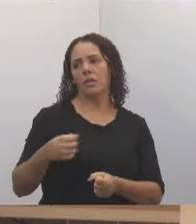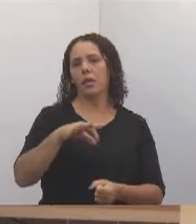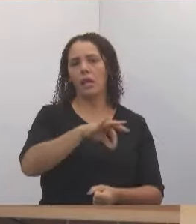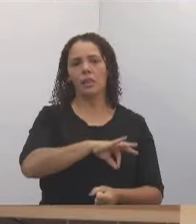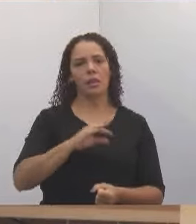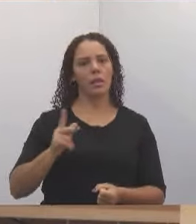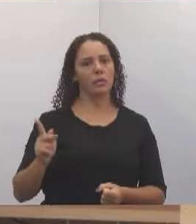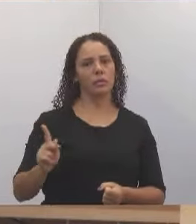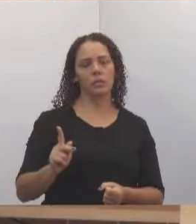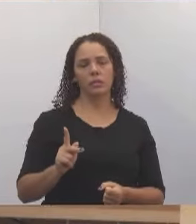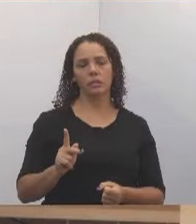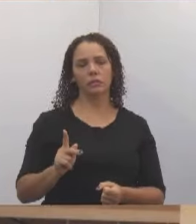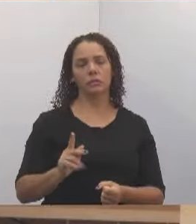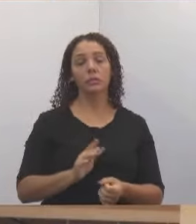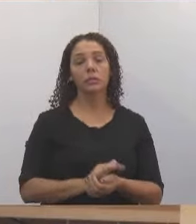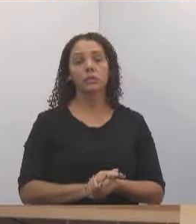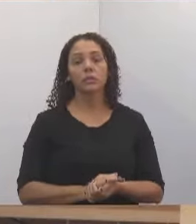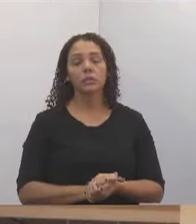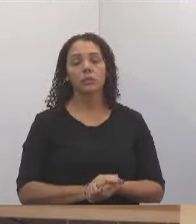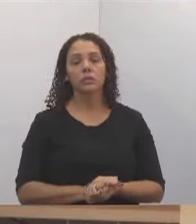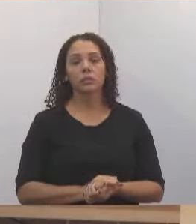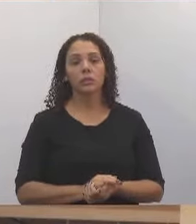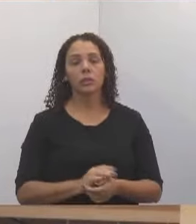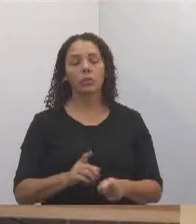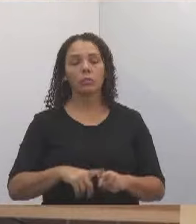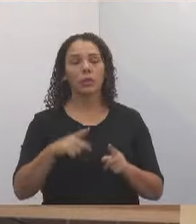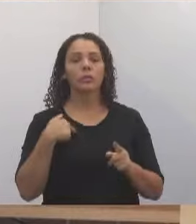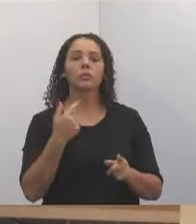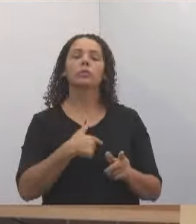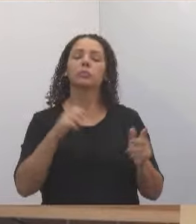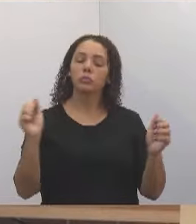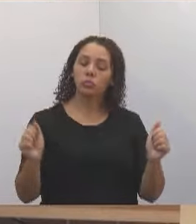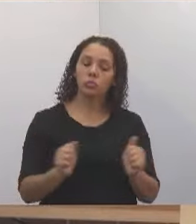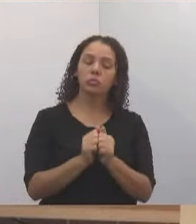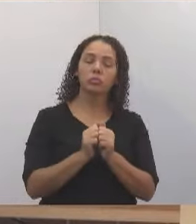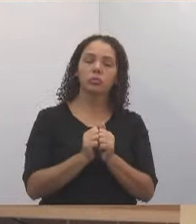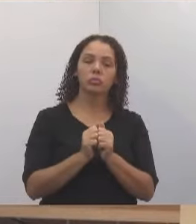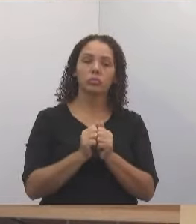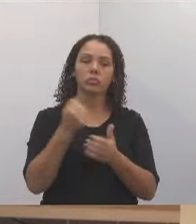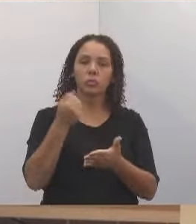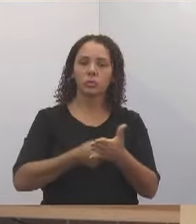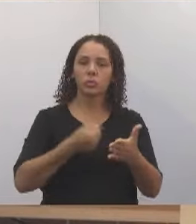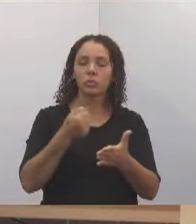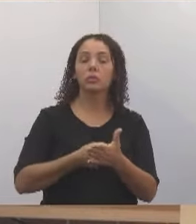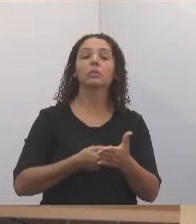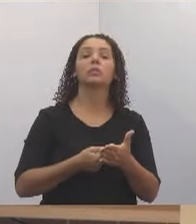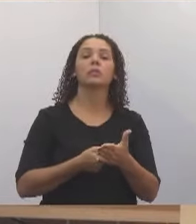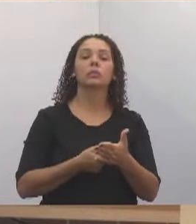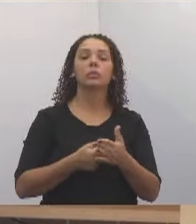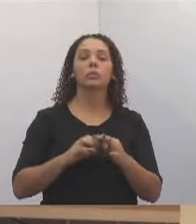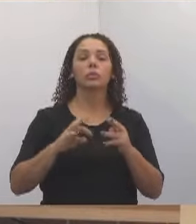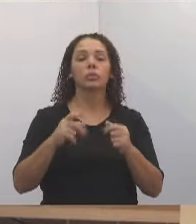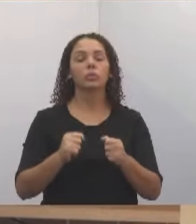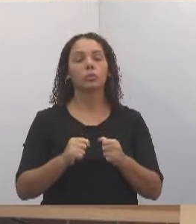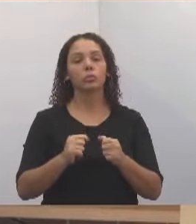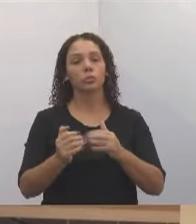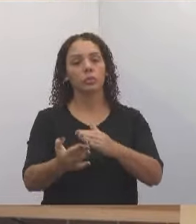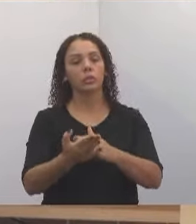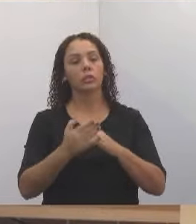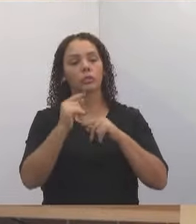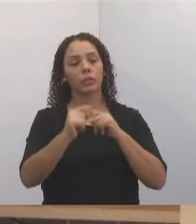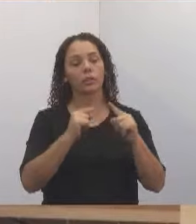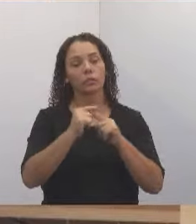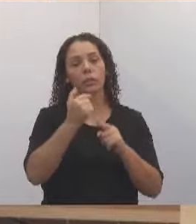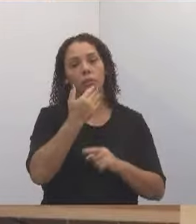precisa disso. Entendeu? Então, mas estamos juntos, vamos para cima e tudo que vem para somar, melhorar e